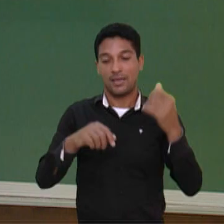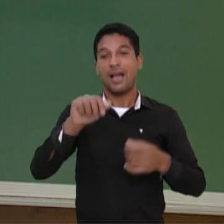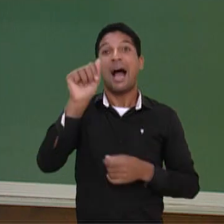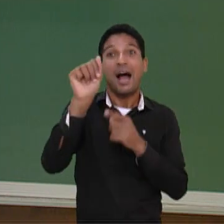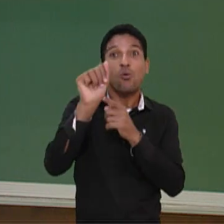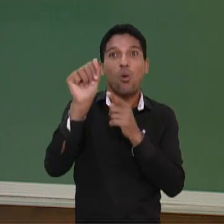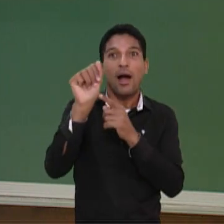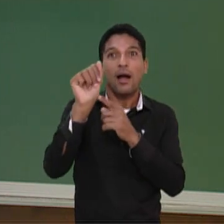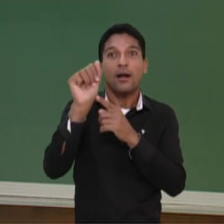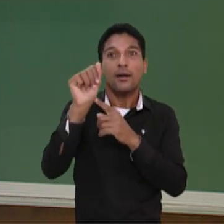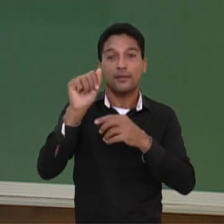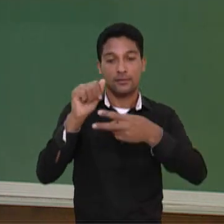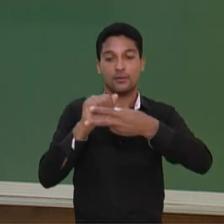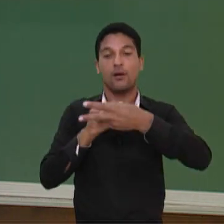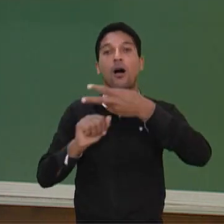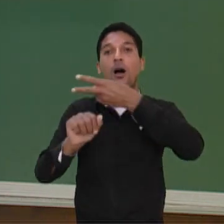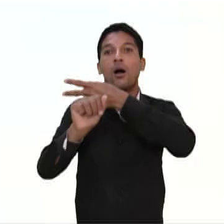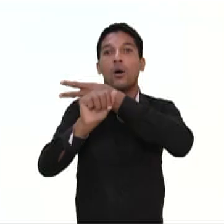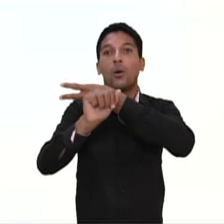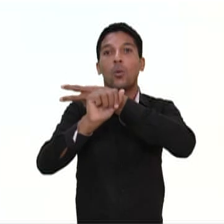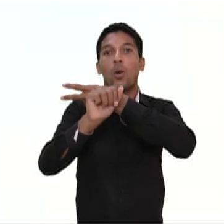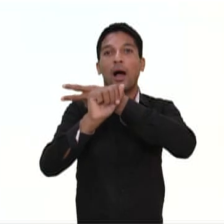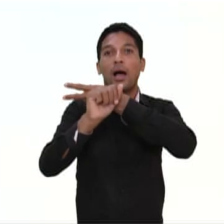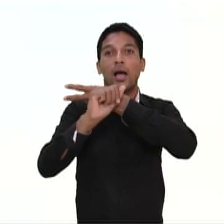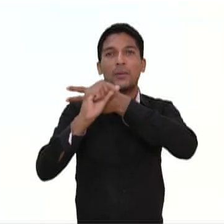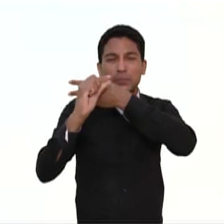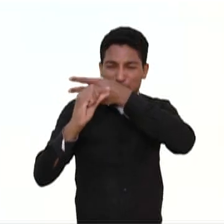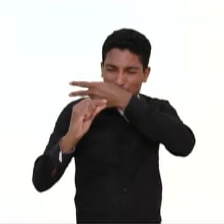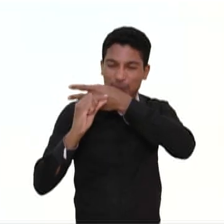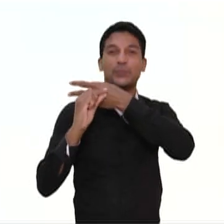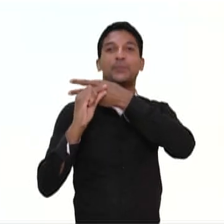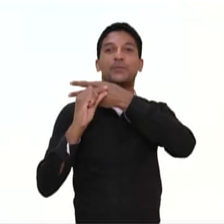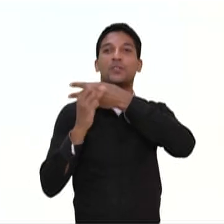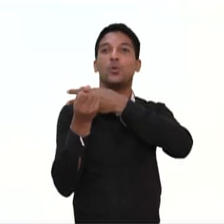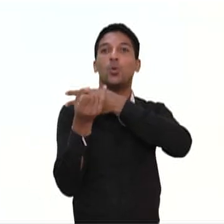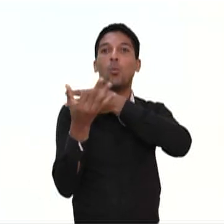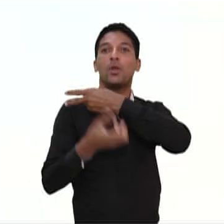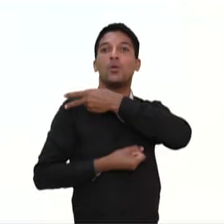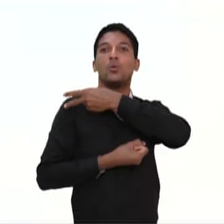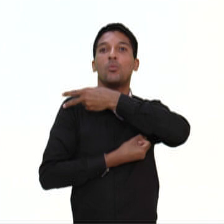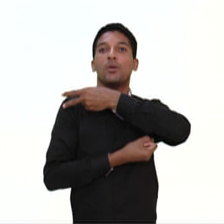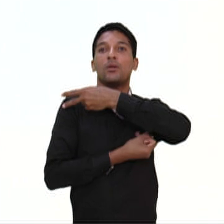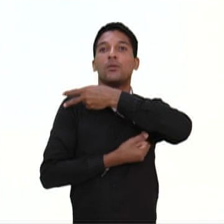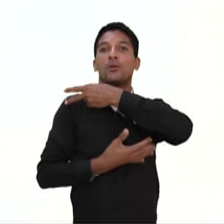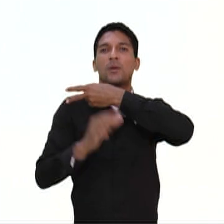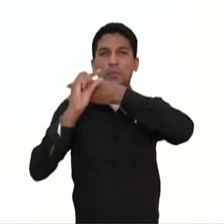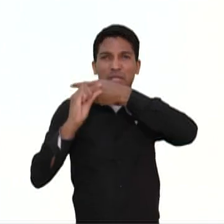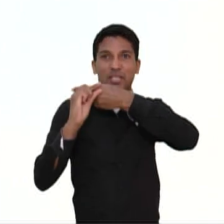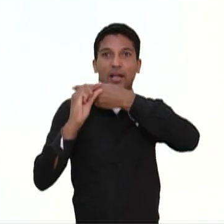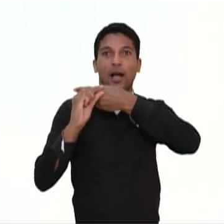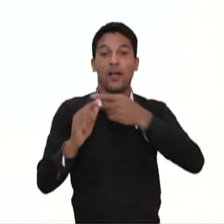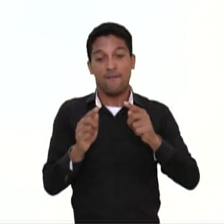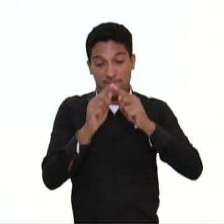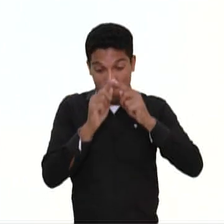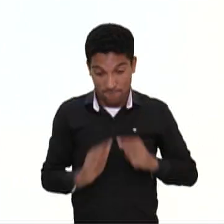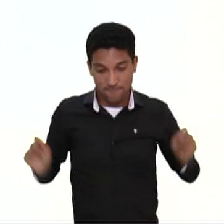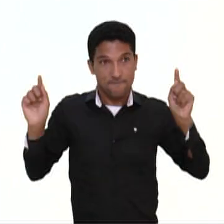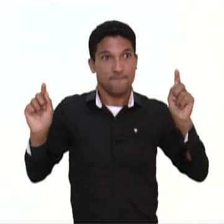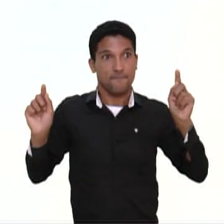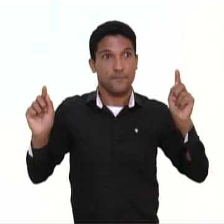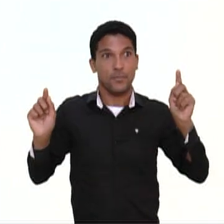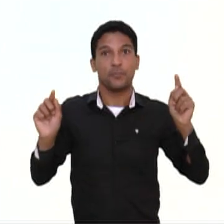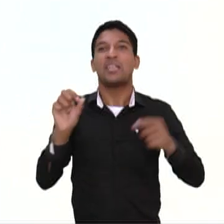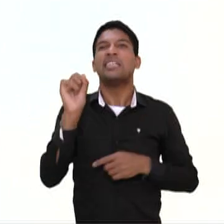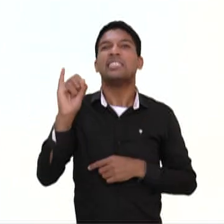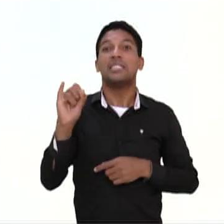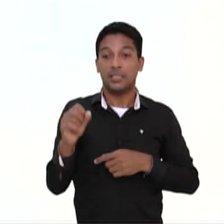começou a fechar? Nessa outra aqui na C, 0,4 é maior que 0,2. Aumentei esse número, a